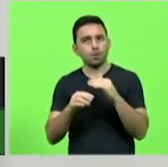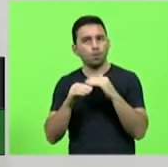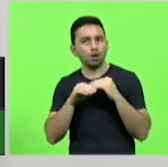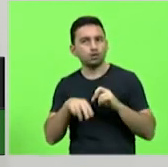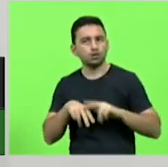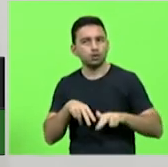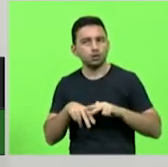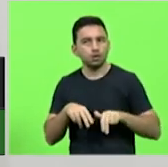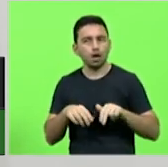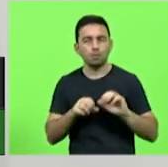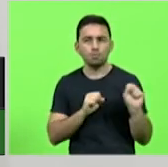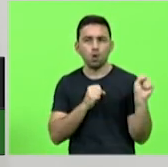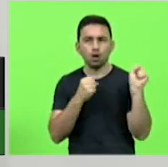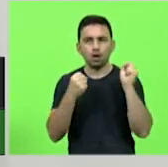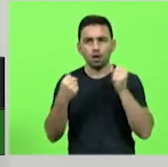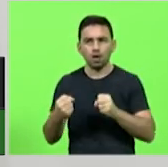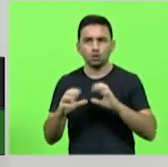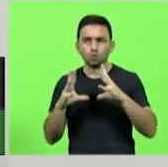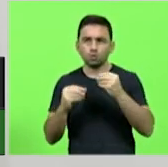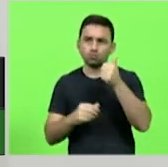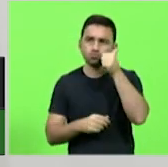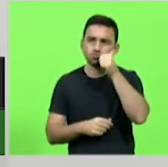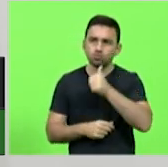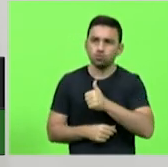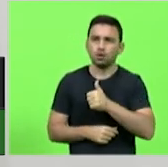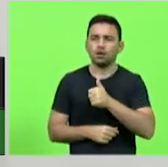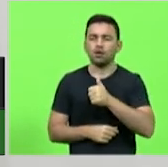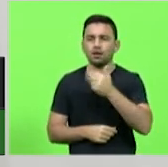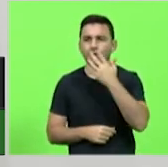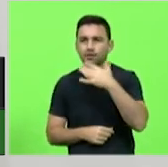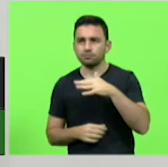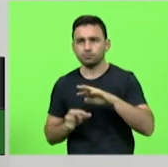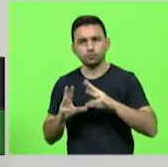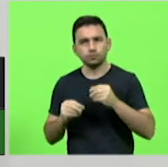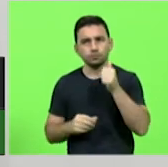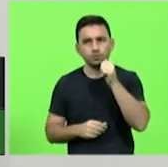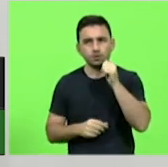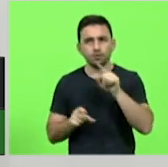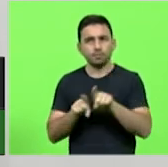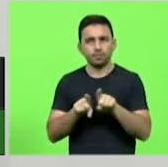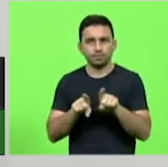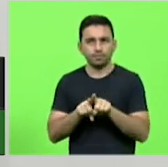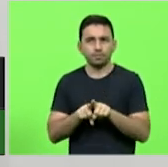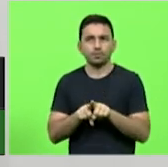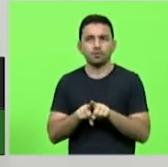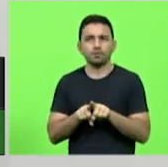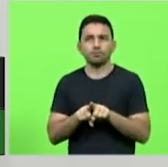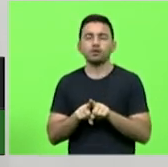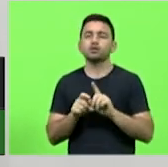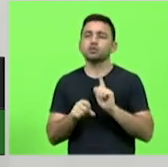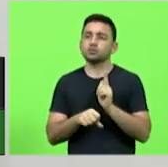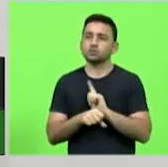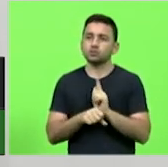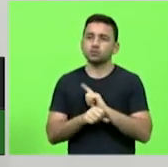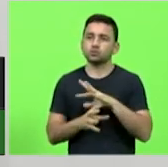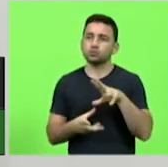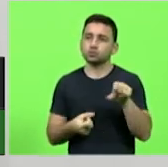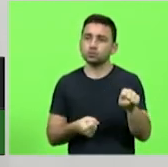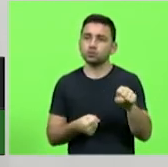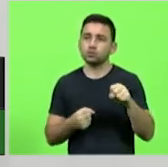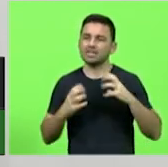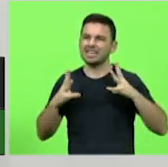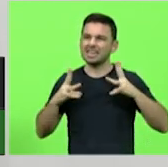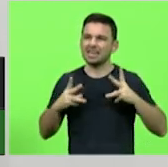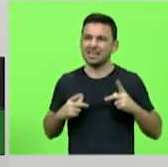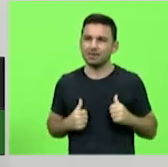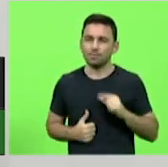e empoderar todas as mulheres e meninas. Assegurar a disponibilidade e gestão sustentável da água e saneamento para